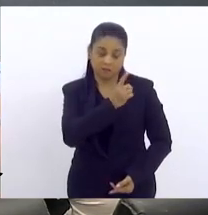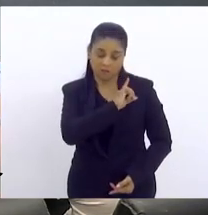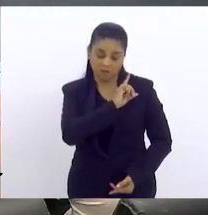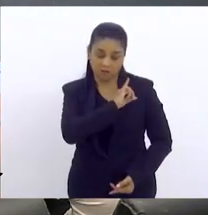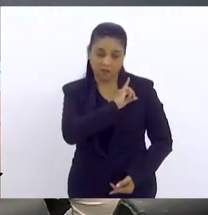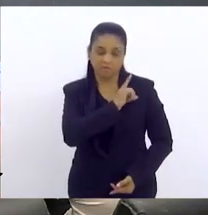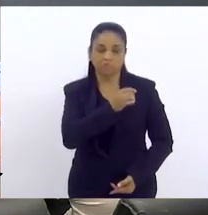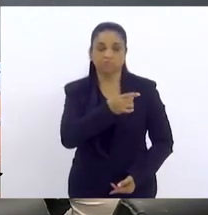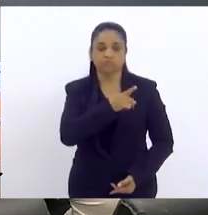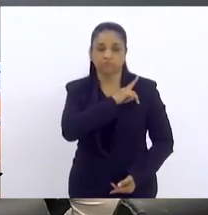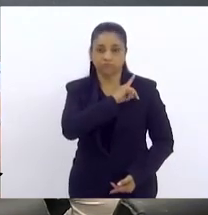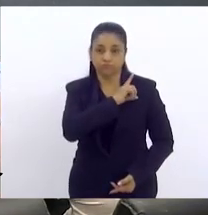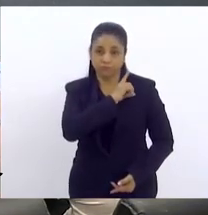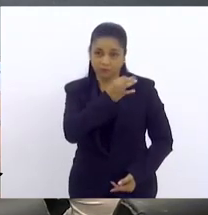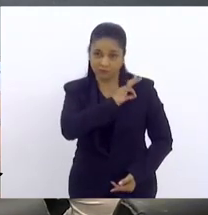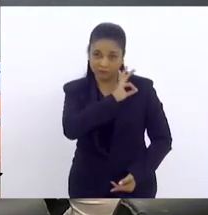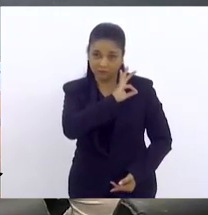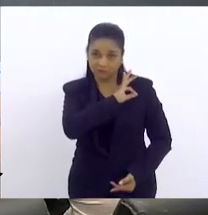Duque de Caxias